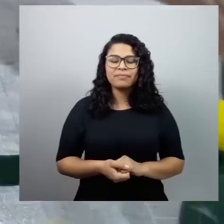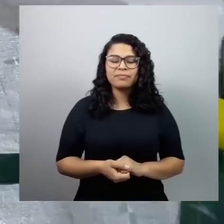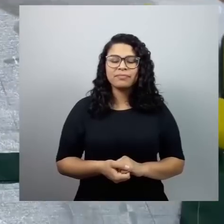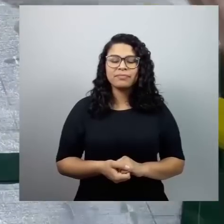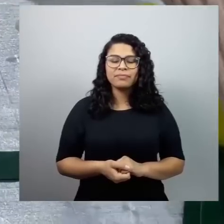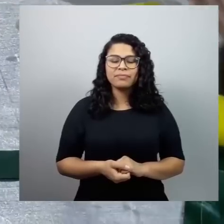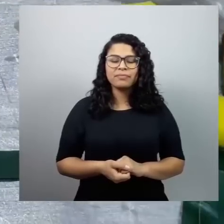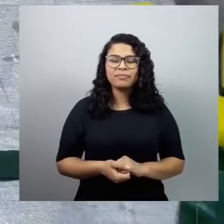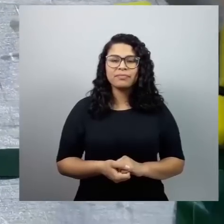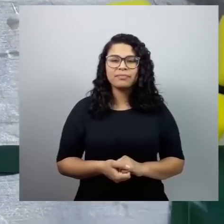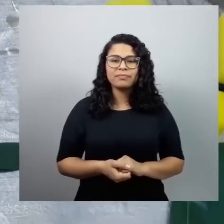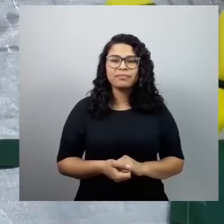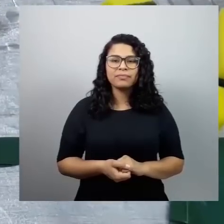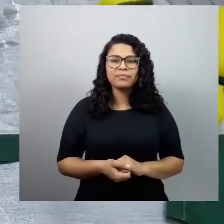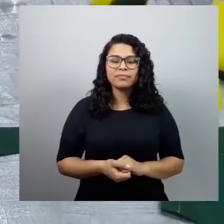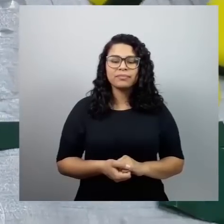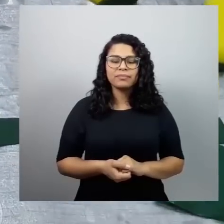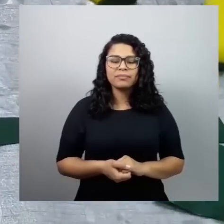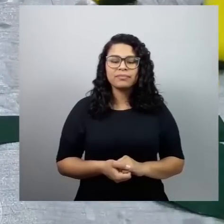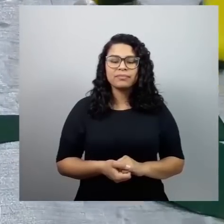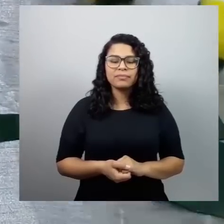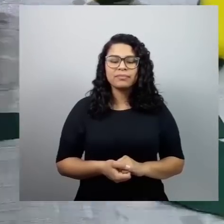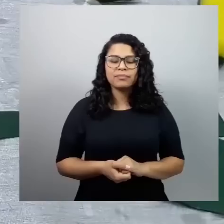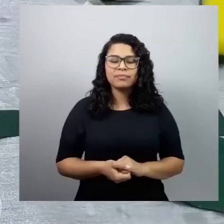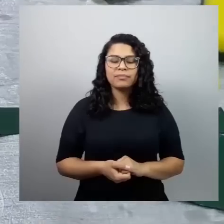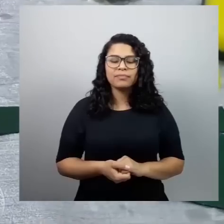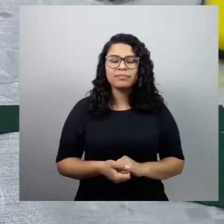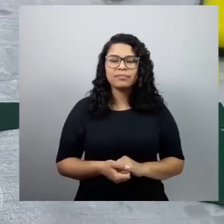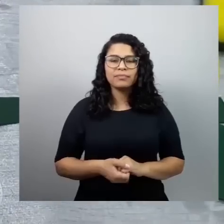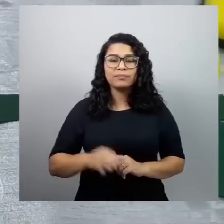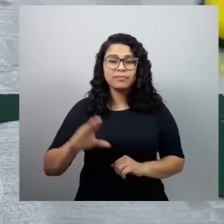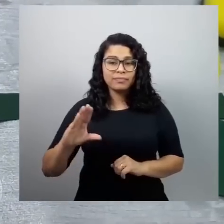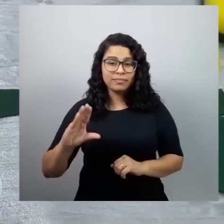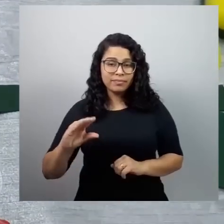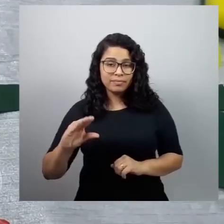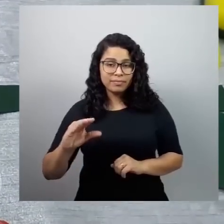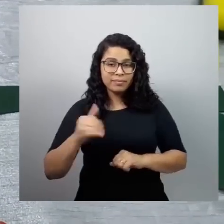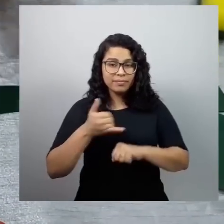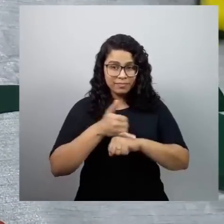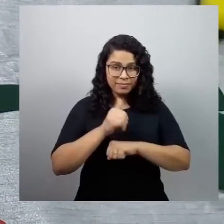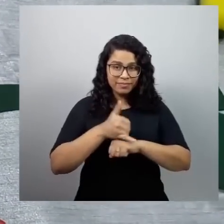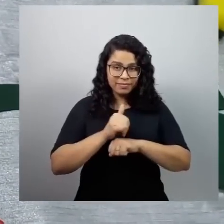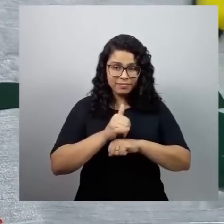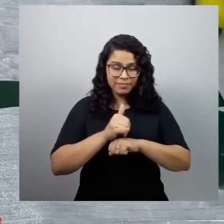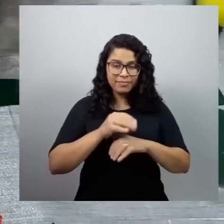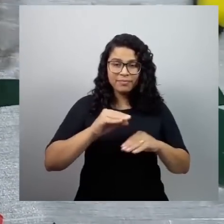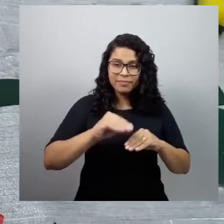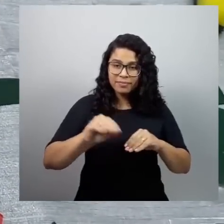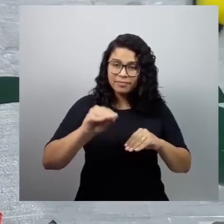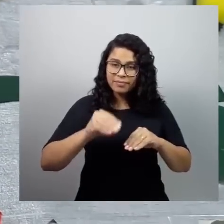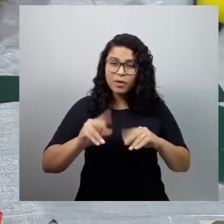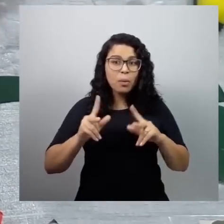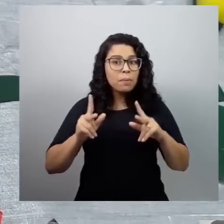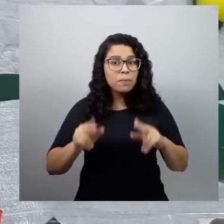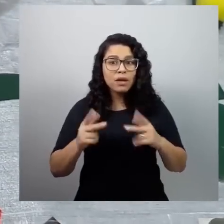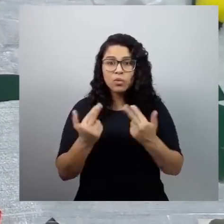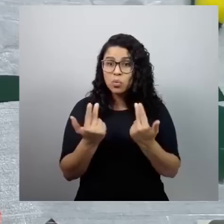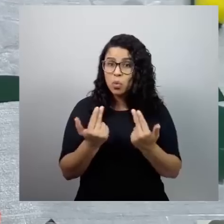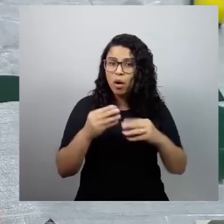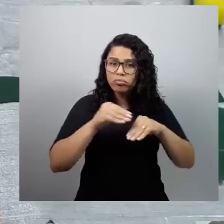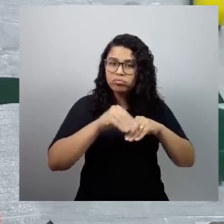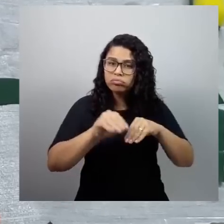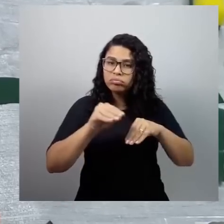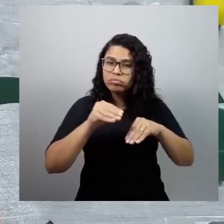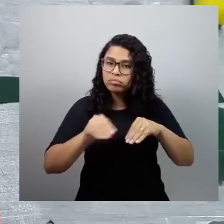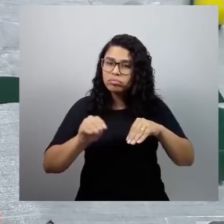Vou pegar aqui, ó, ficou a minha árvore aqui. Aí eu vou pegar a palhinha de aço, ó, mesma coisa, tá